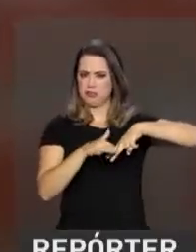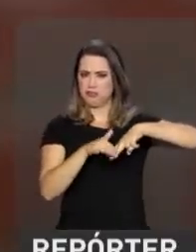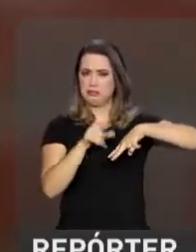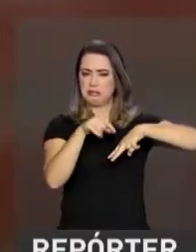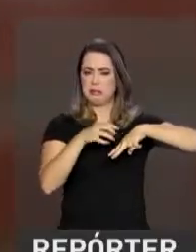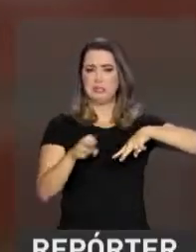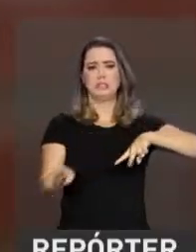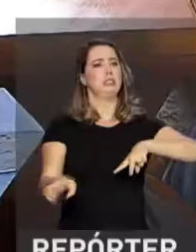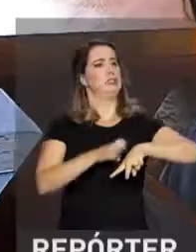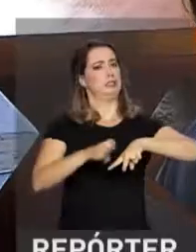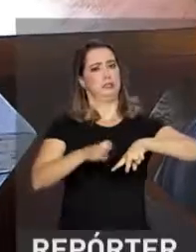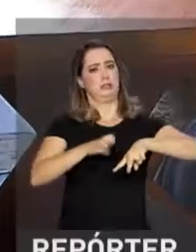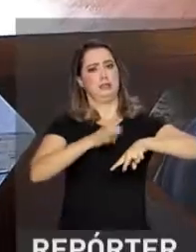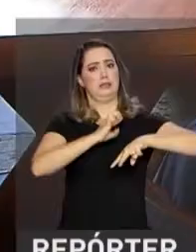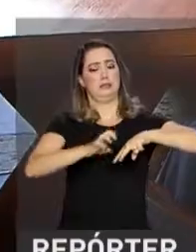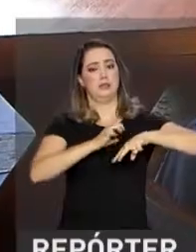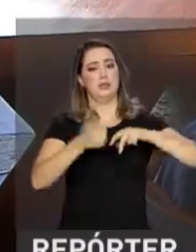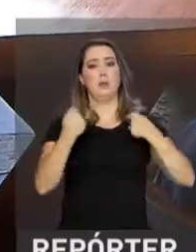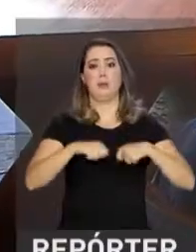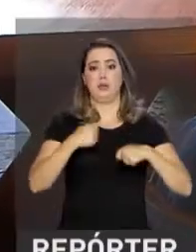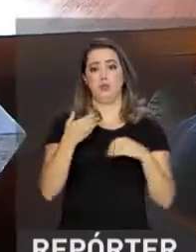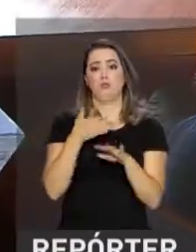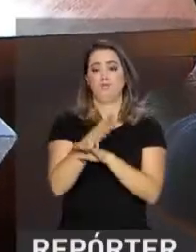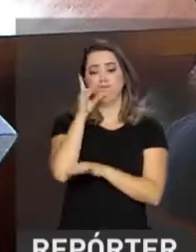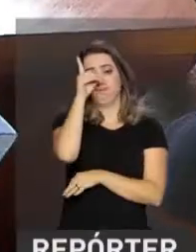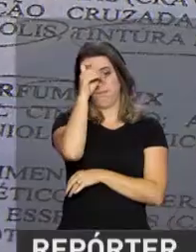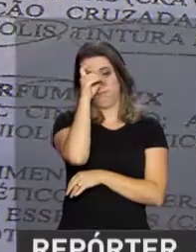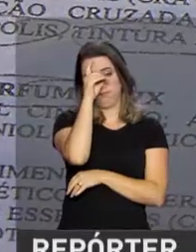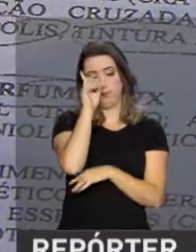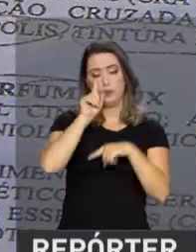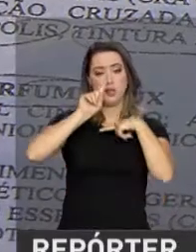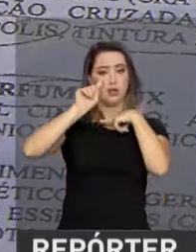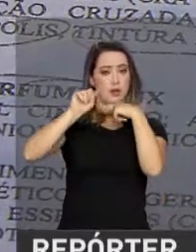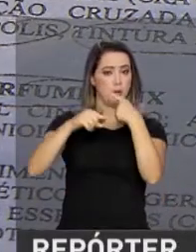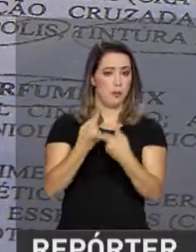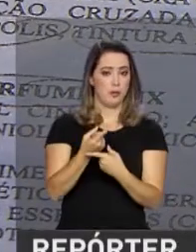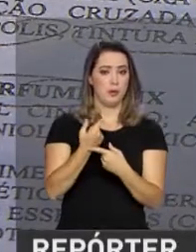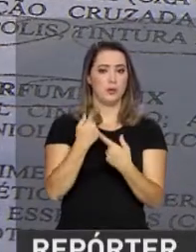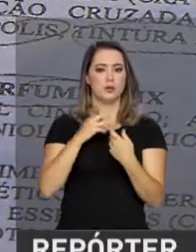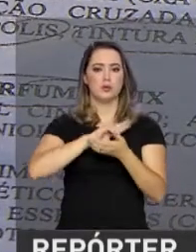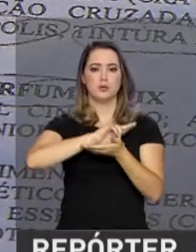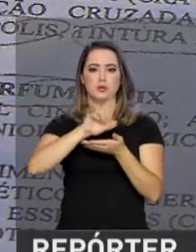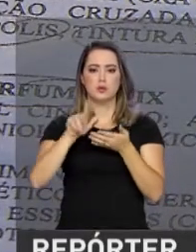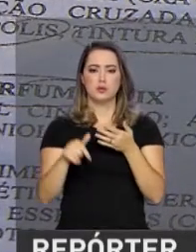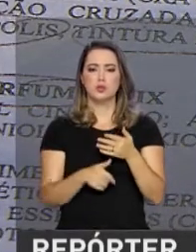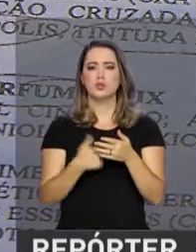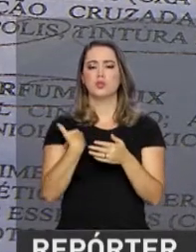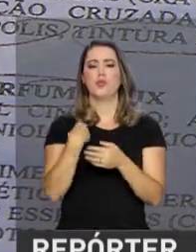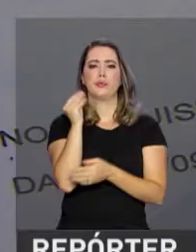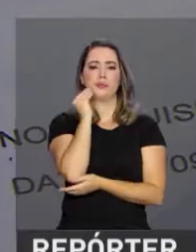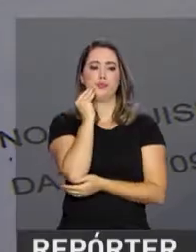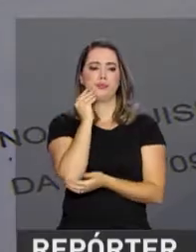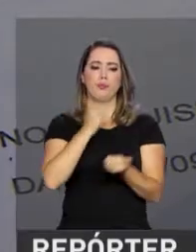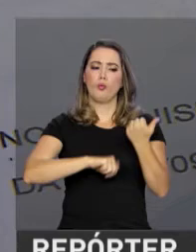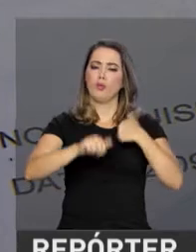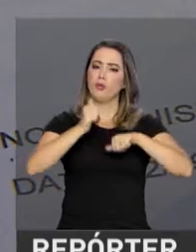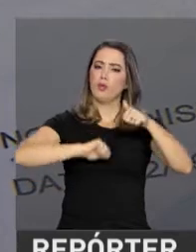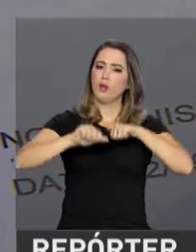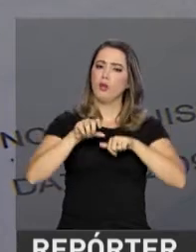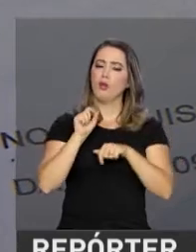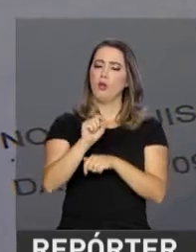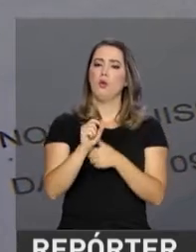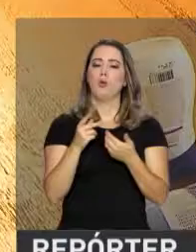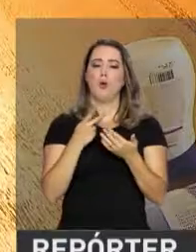alérgica ela foi parar na emergência depois fez uma série de exames para saber o que provocou